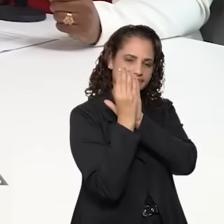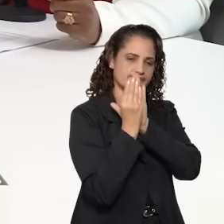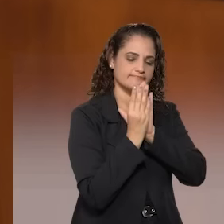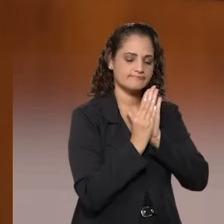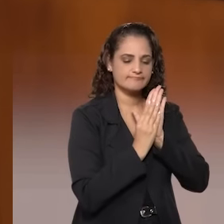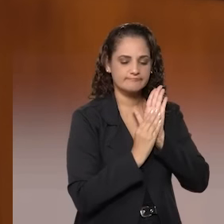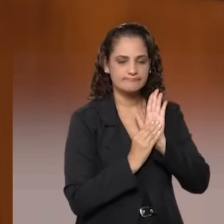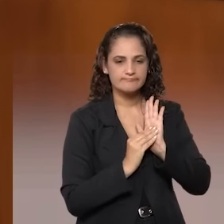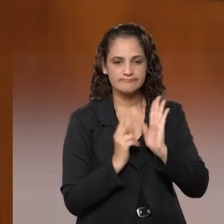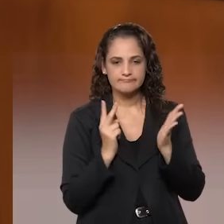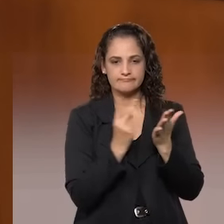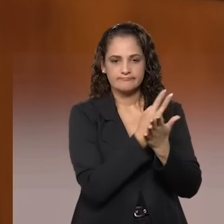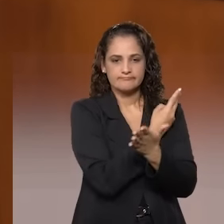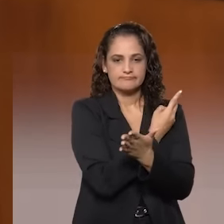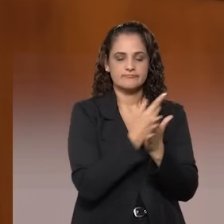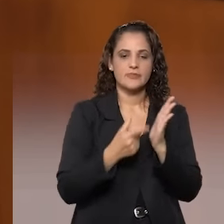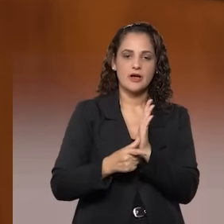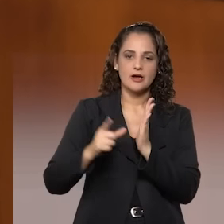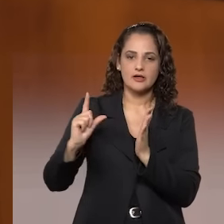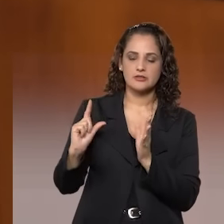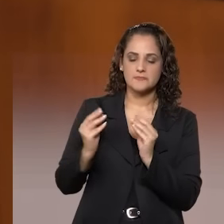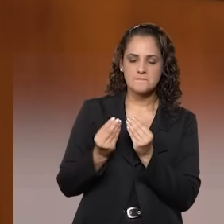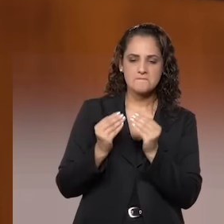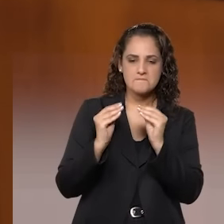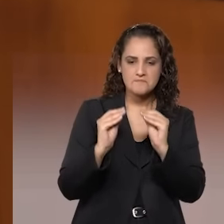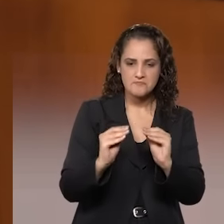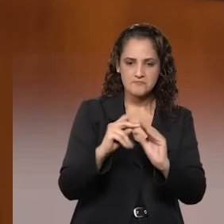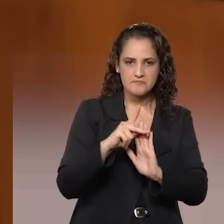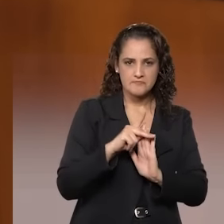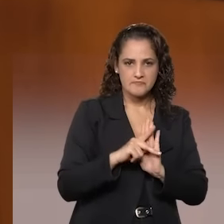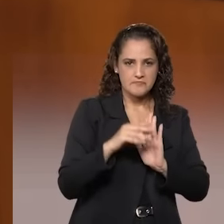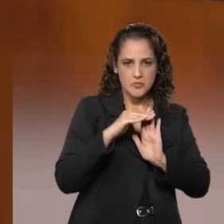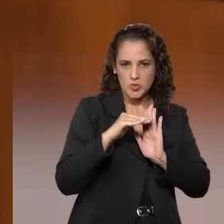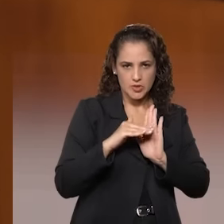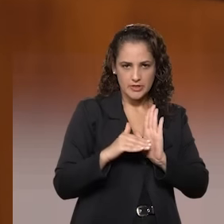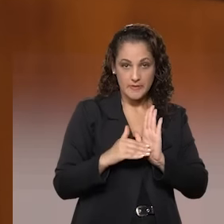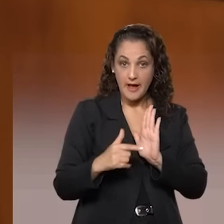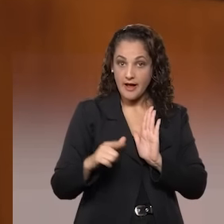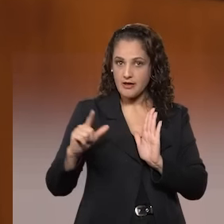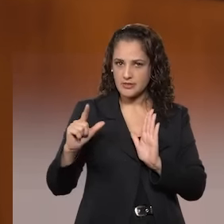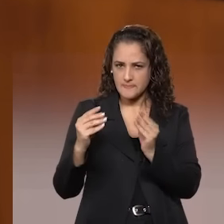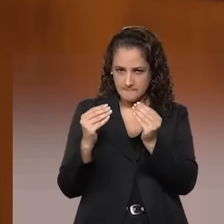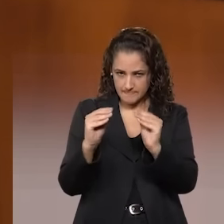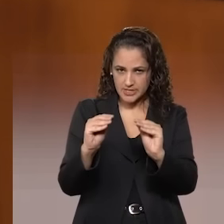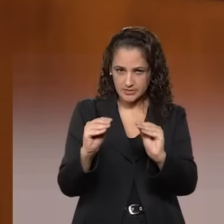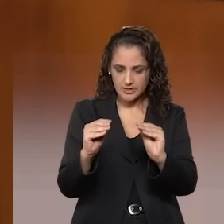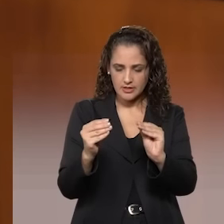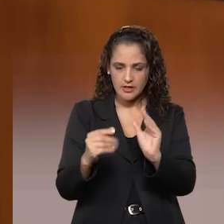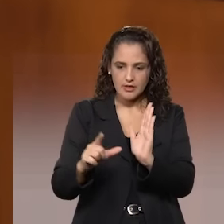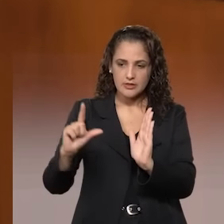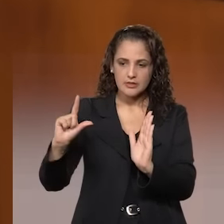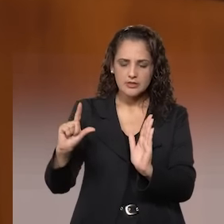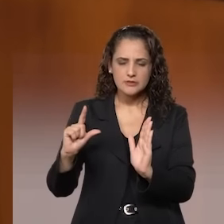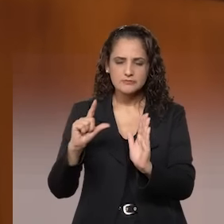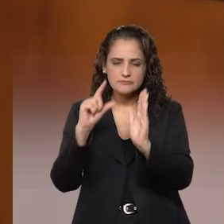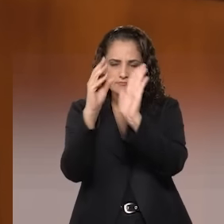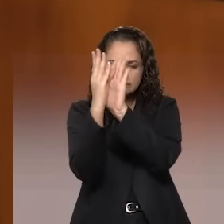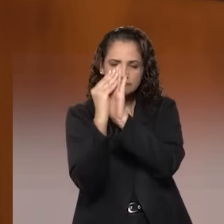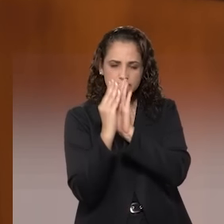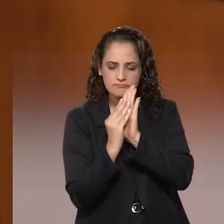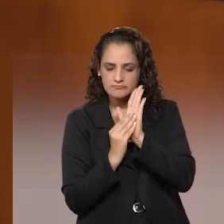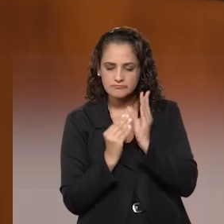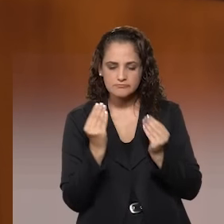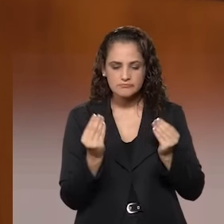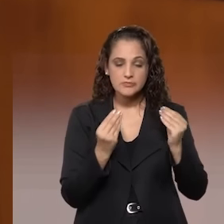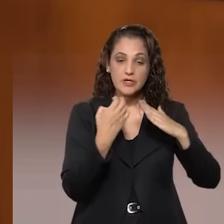programa Então as pessoas às vezes se as pessoas as organizações se preocupam em fazer um senso demográfico não é só o